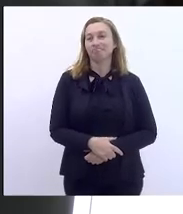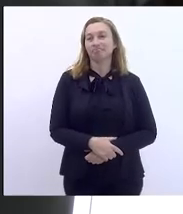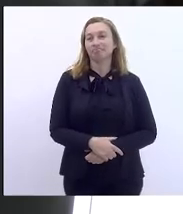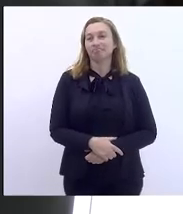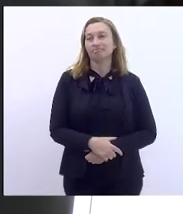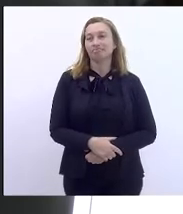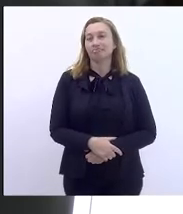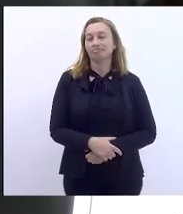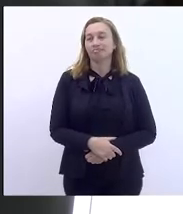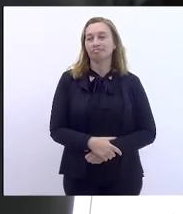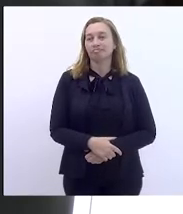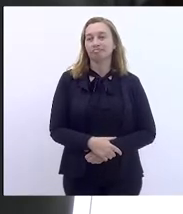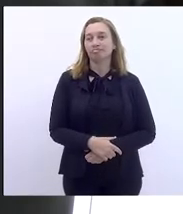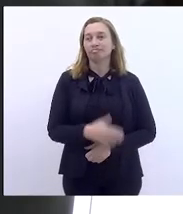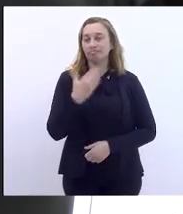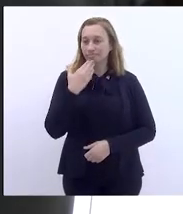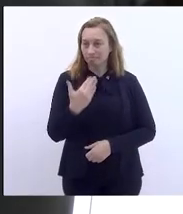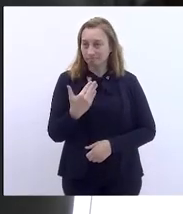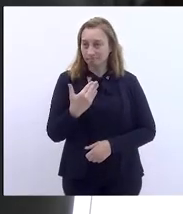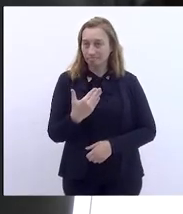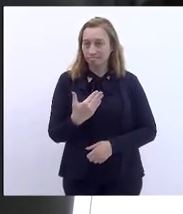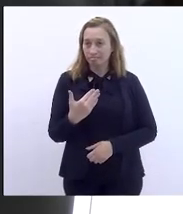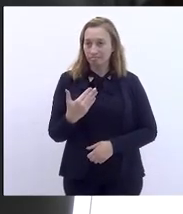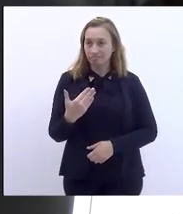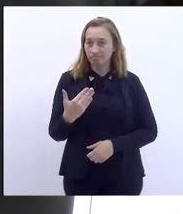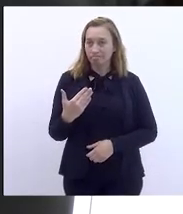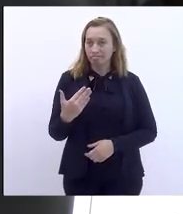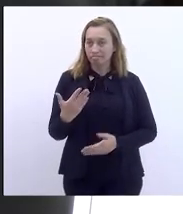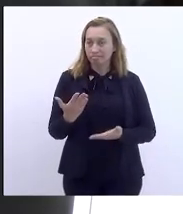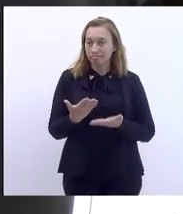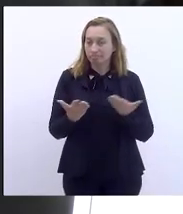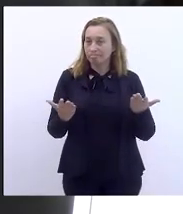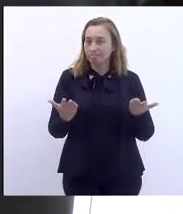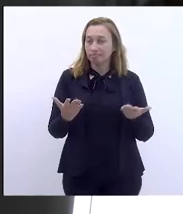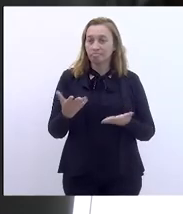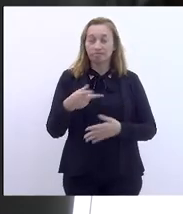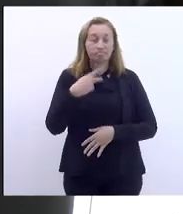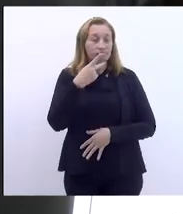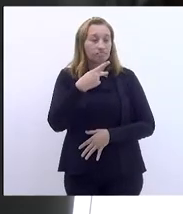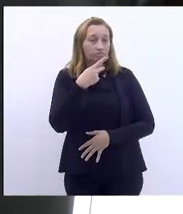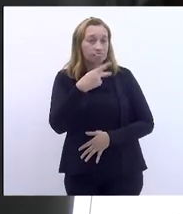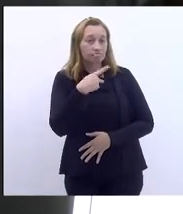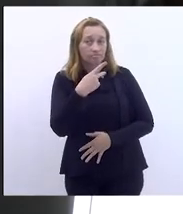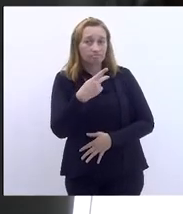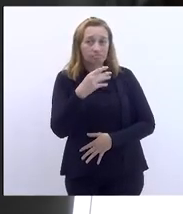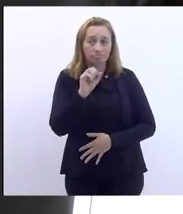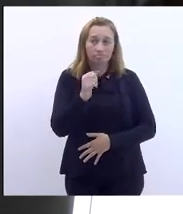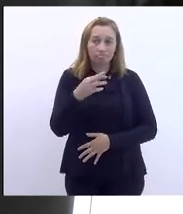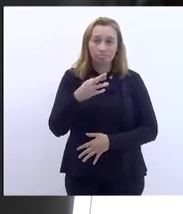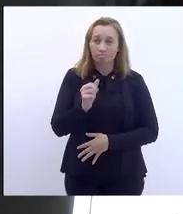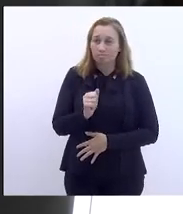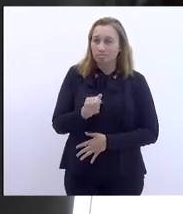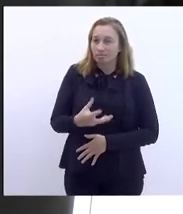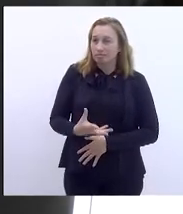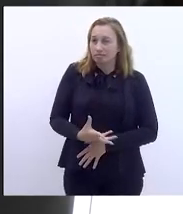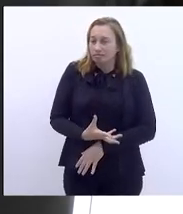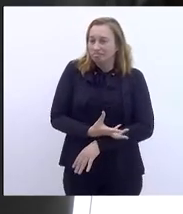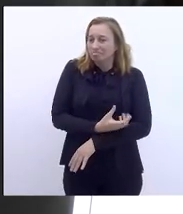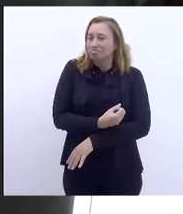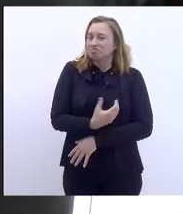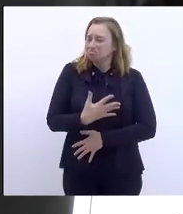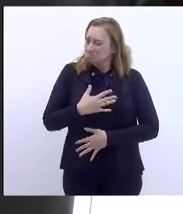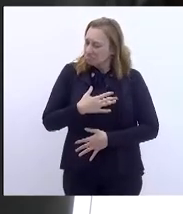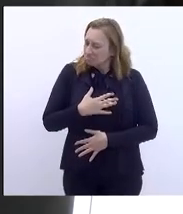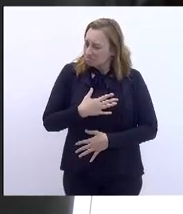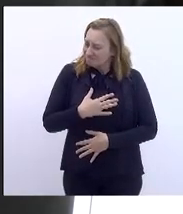eu peço a tomei a perturbada com essa fala da da Sandra que é